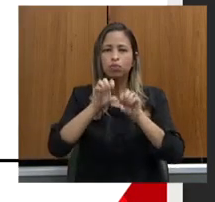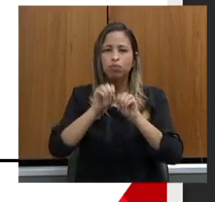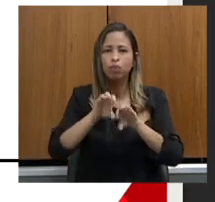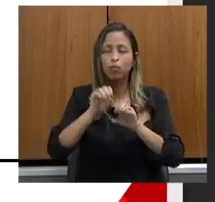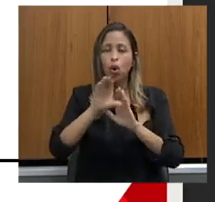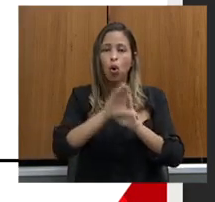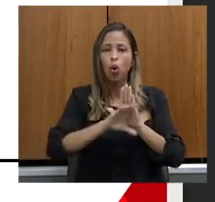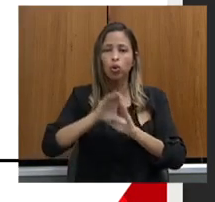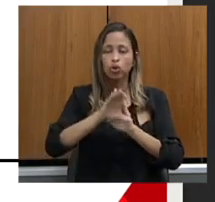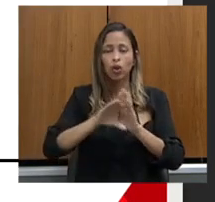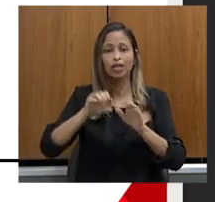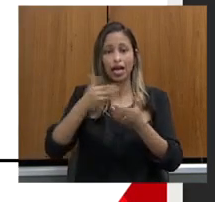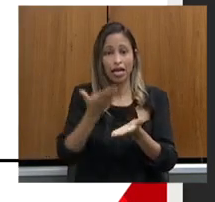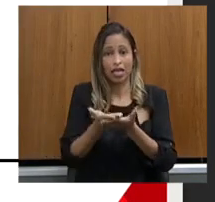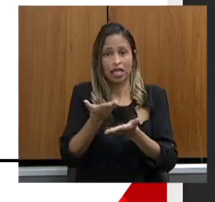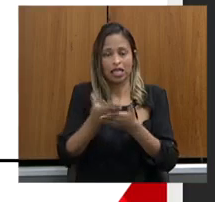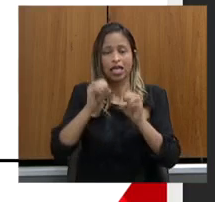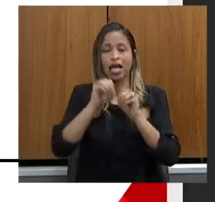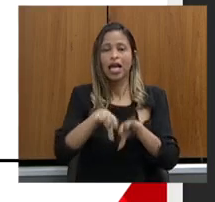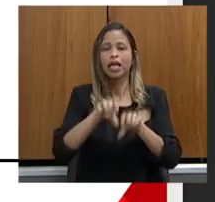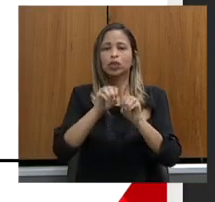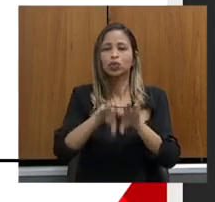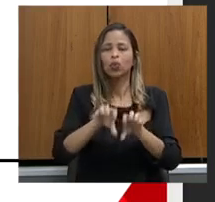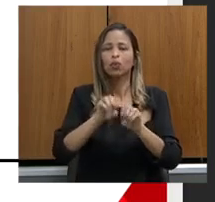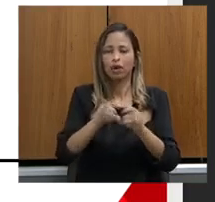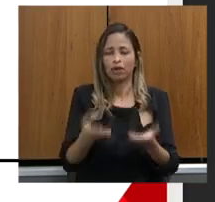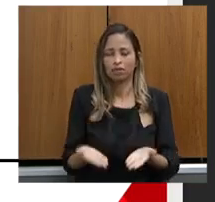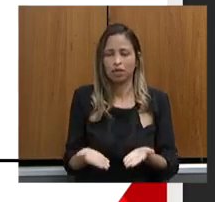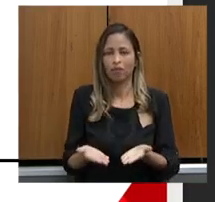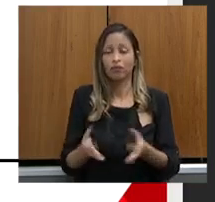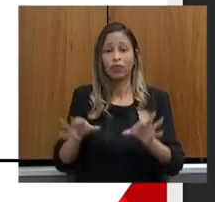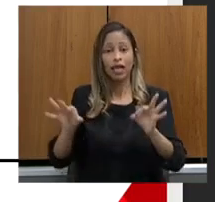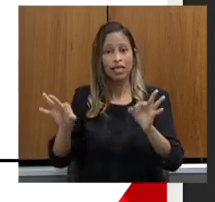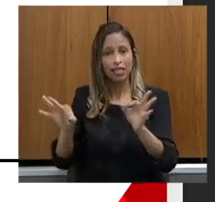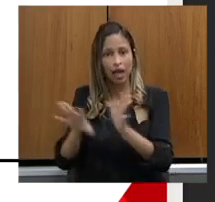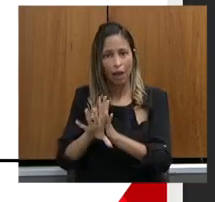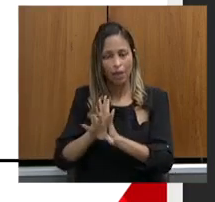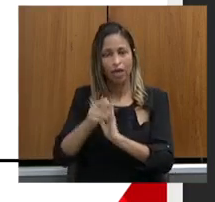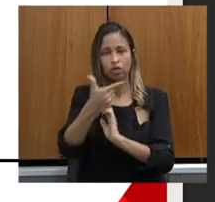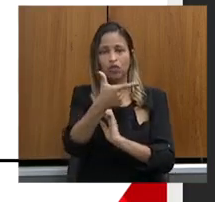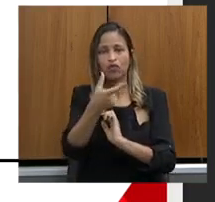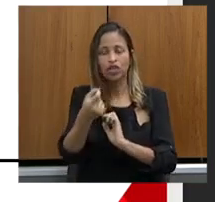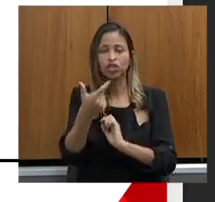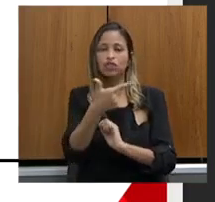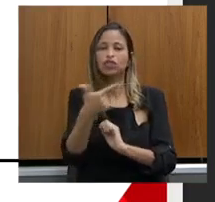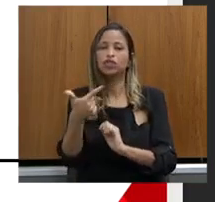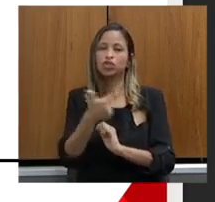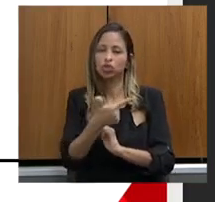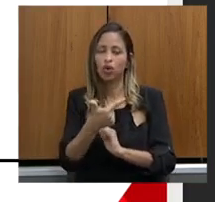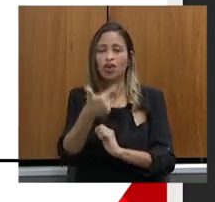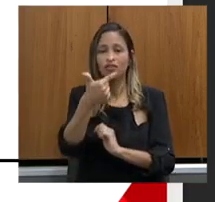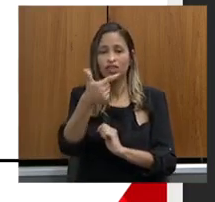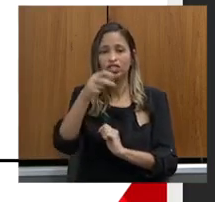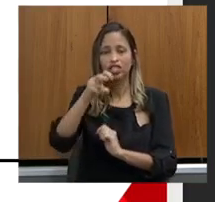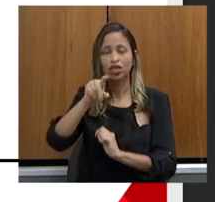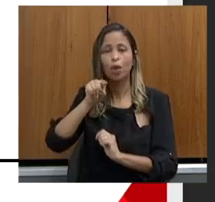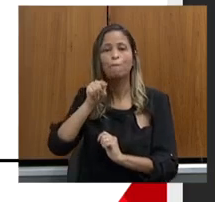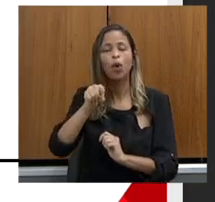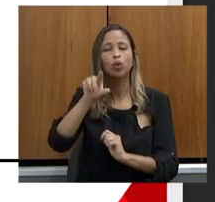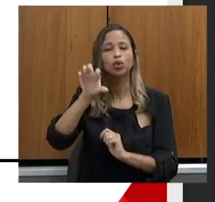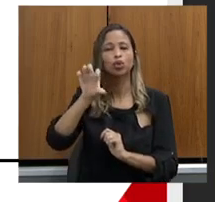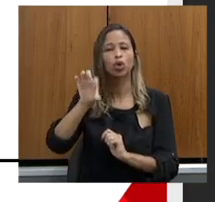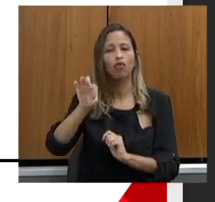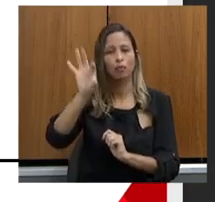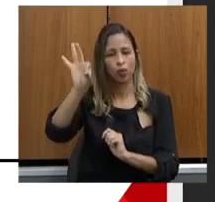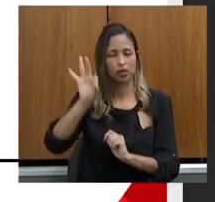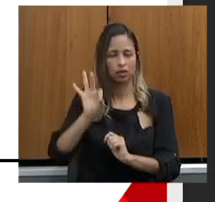constitucional da educação a perspectiva nossa é de encerramento do ano de 2022 com 25.9%